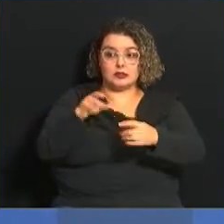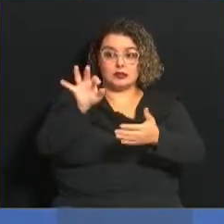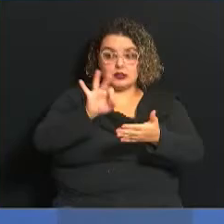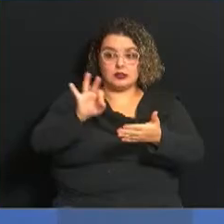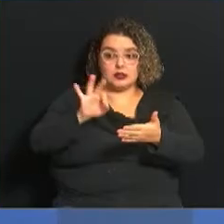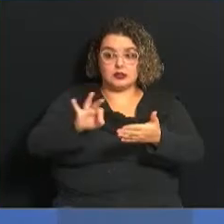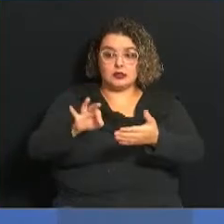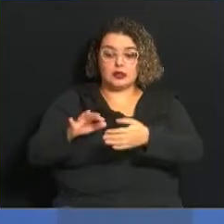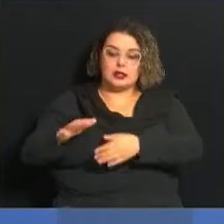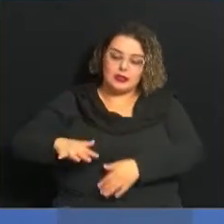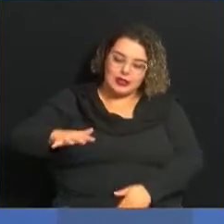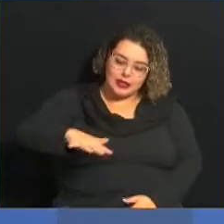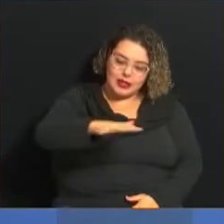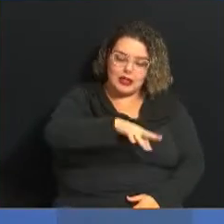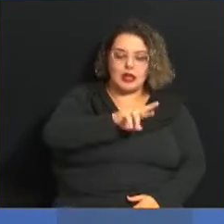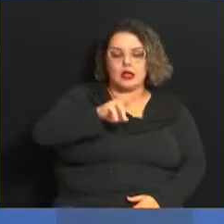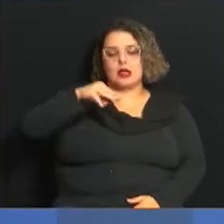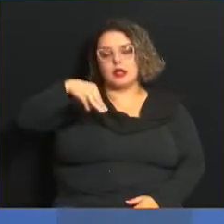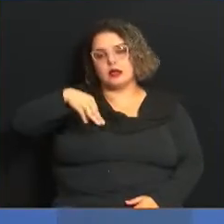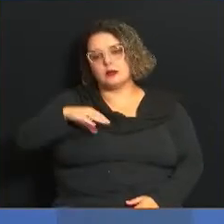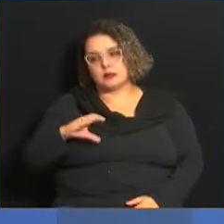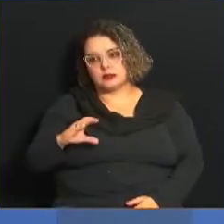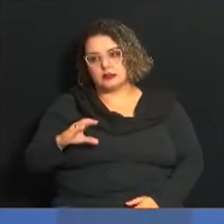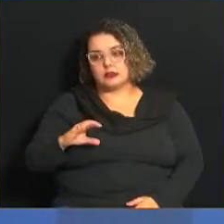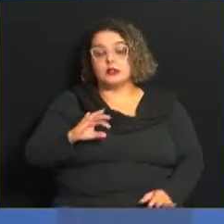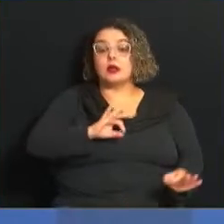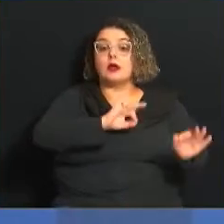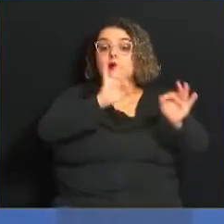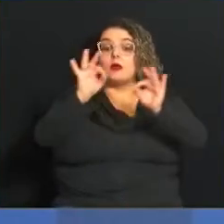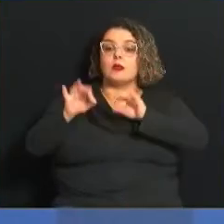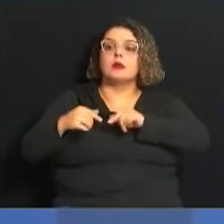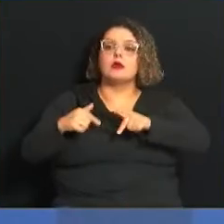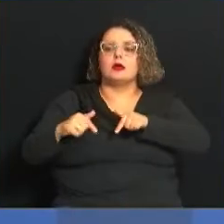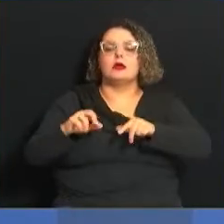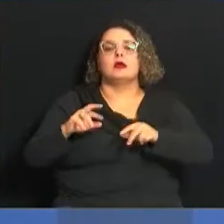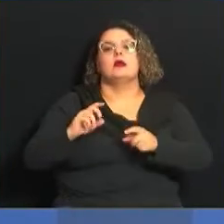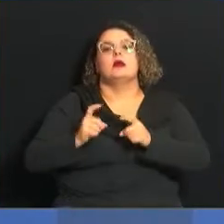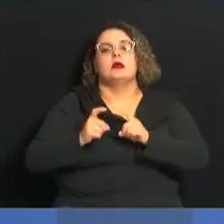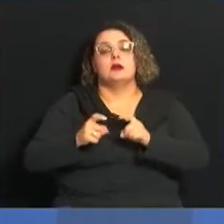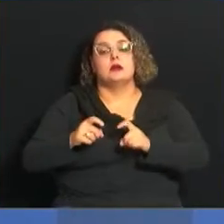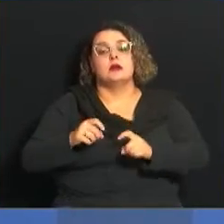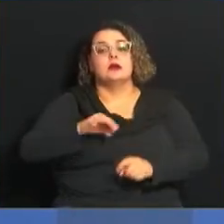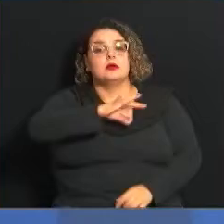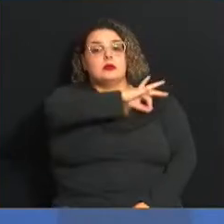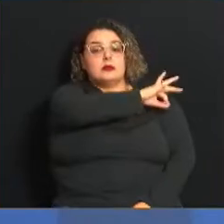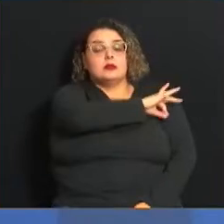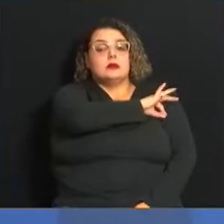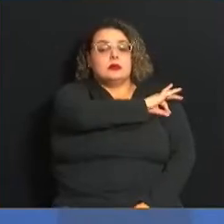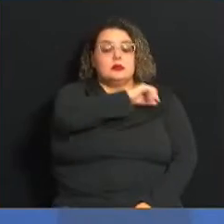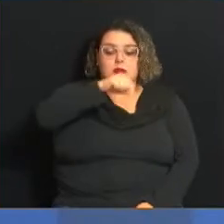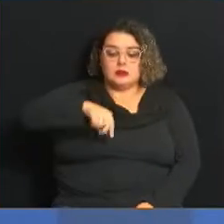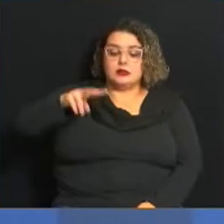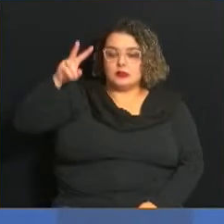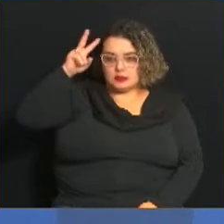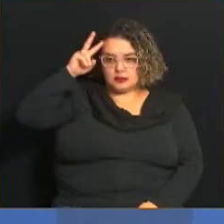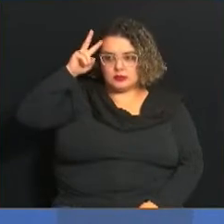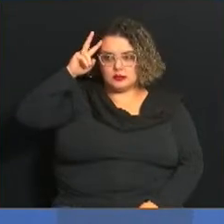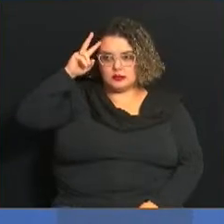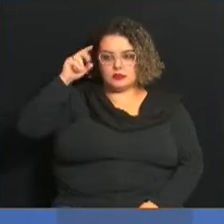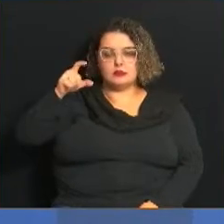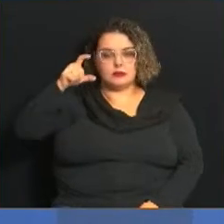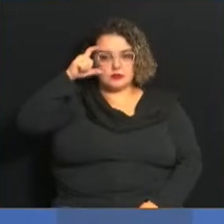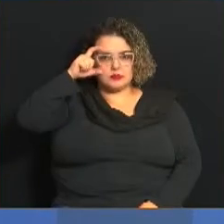de Campinas. Quem acompanhou esse trabalho, toda a reunião que aconteceu na Prefeitura nesta segunda-feira, foi Michel